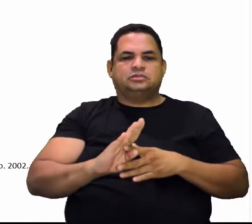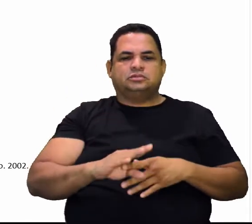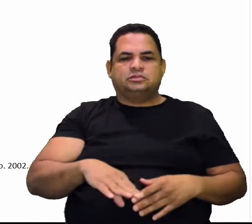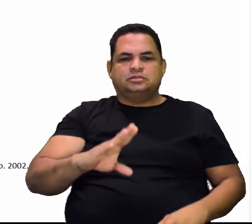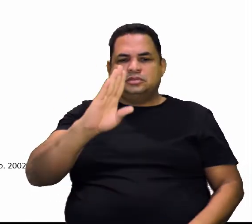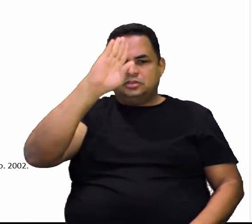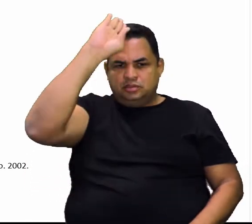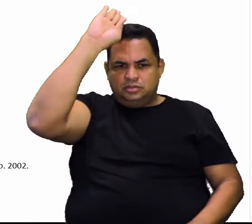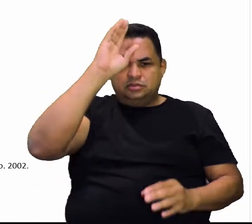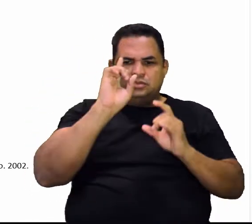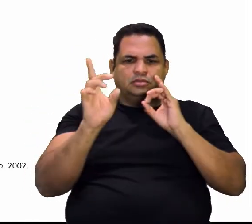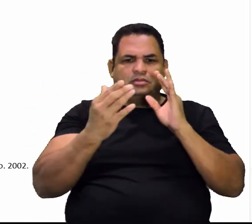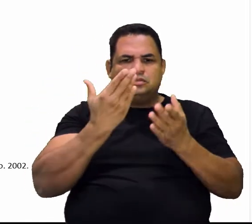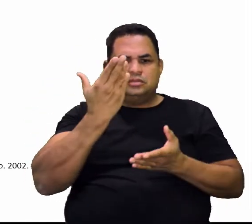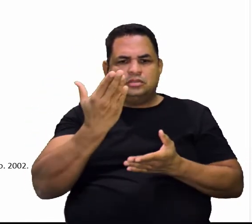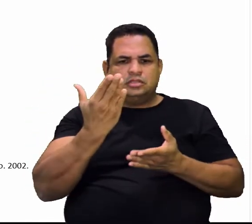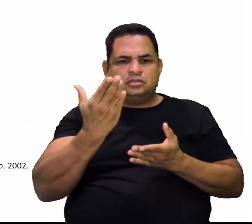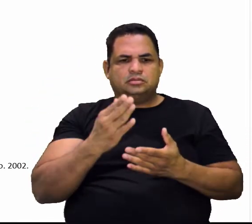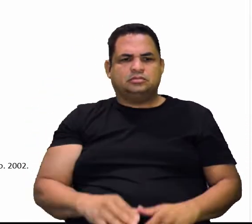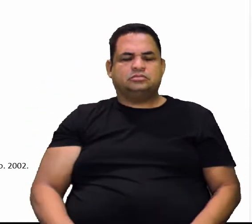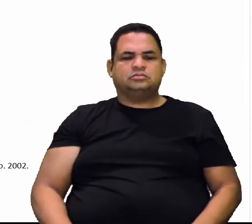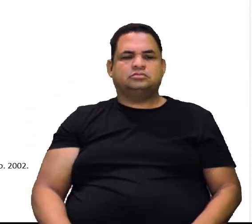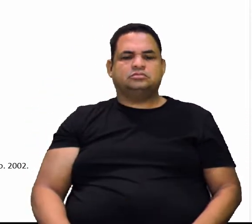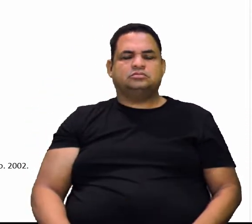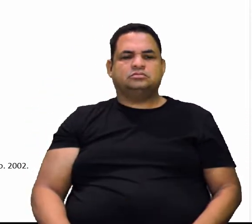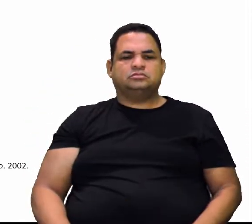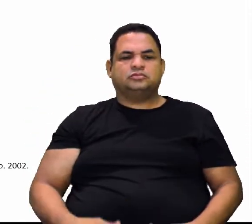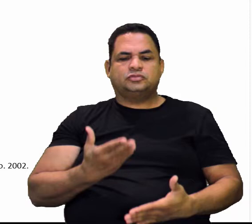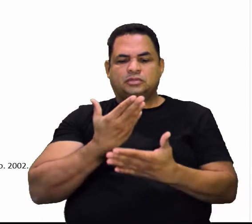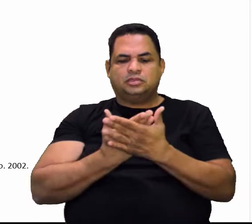Vamos ver o que fala cada uma dessas leis?